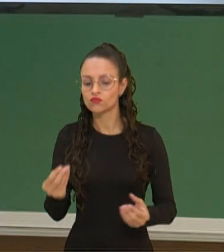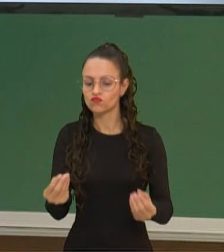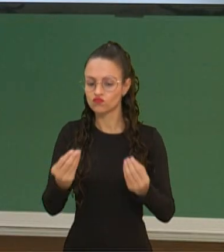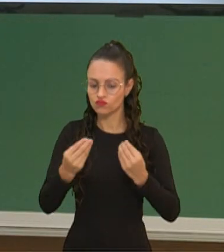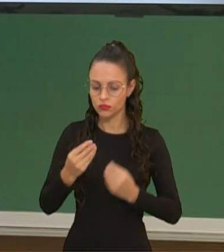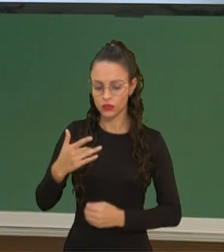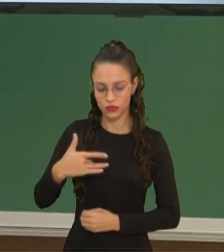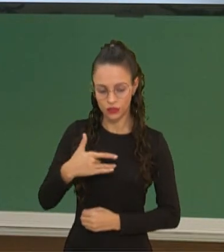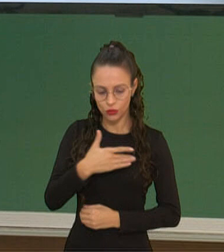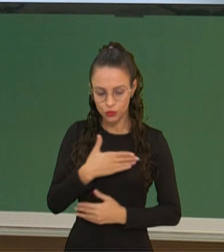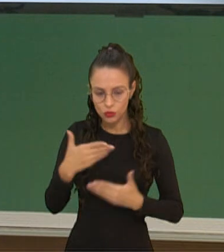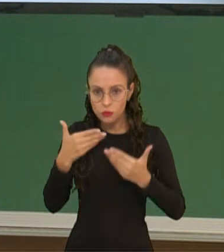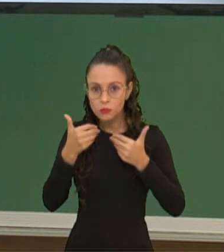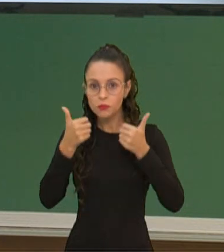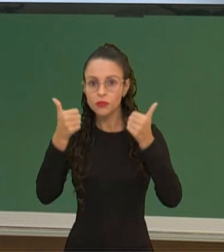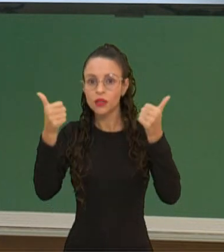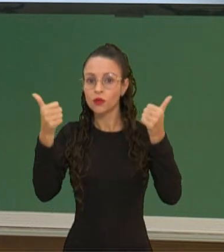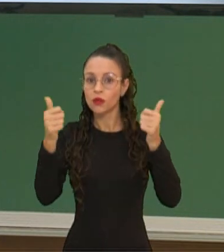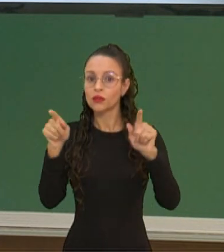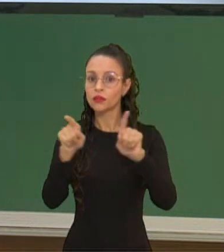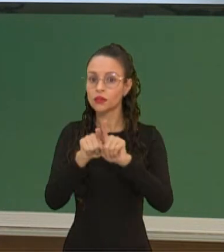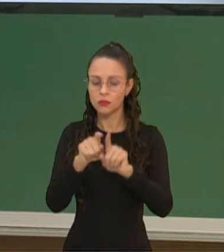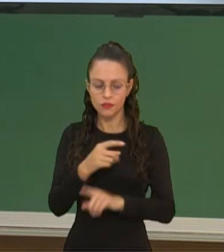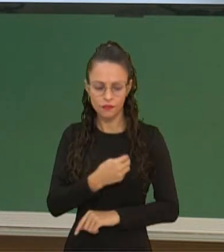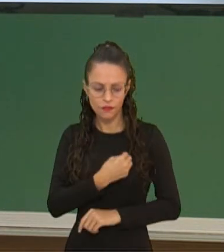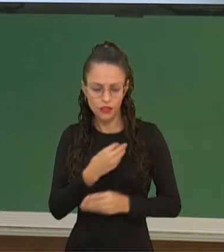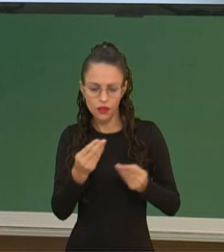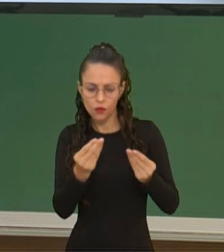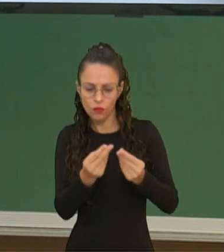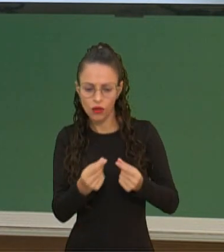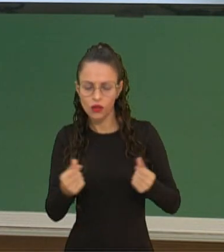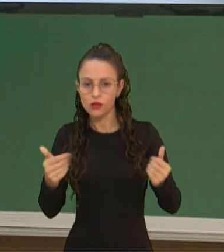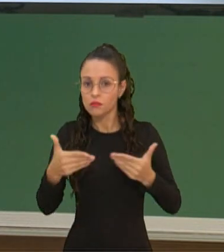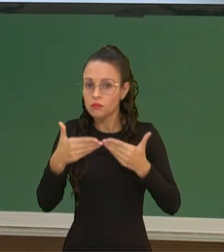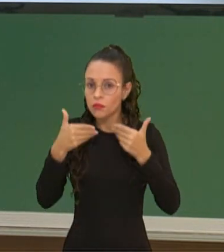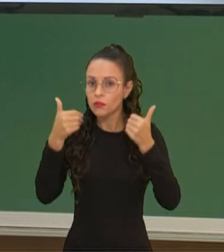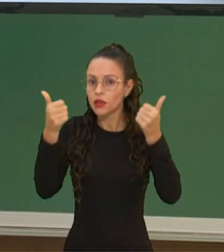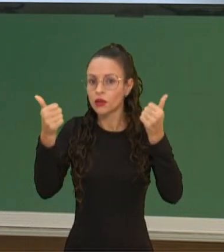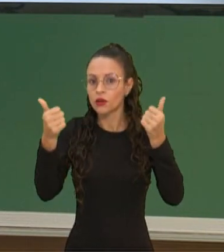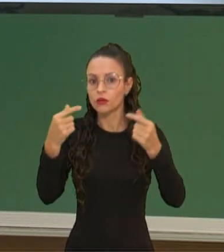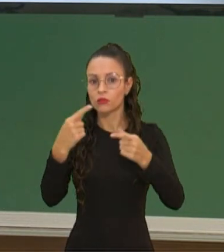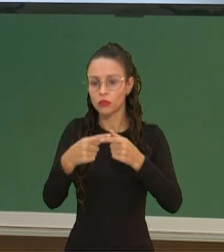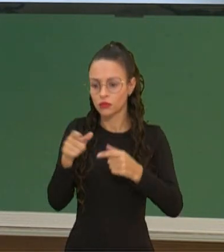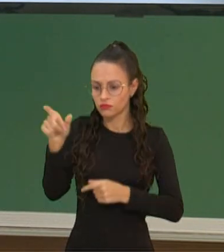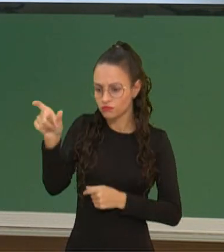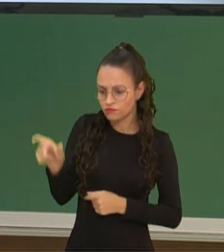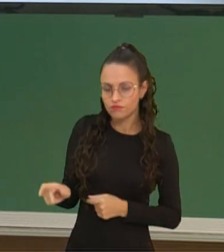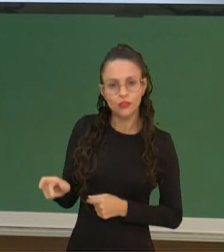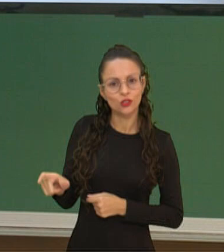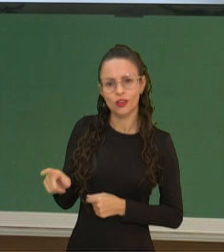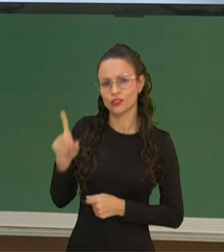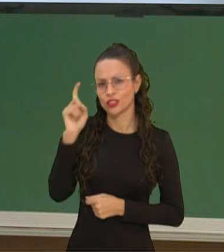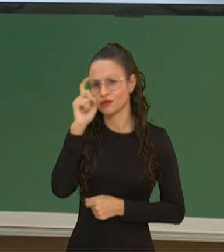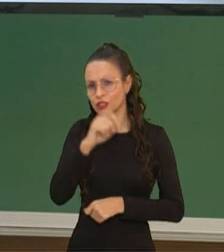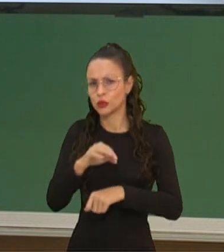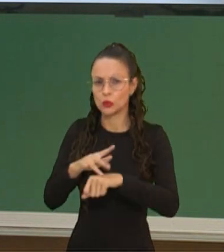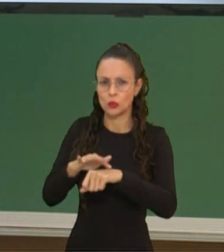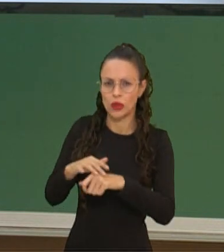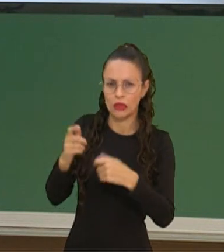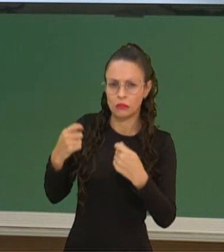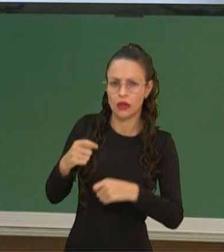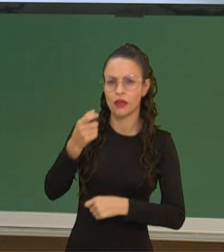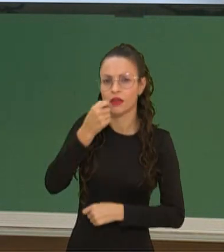uma saúde melhor uma qualidade de vida melhor visto que a pessoa né dificilmente vai ficar doente e vai precisar de